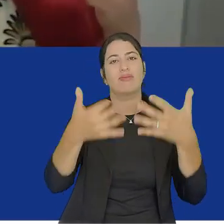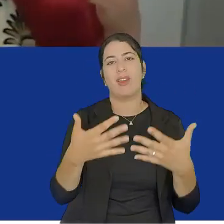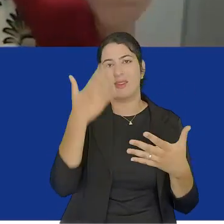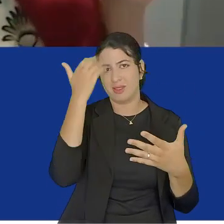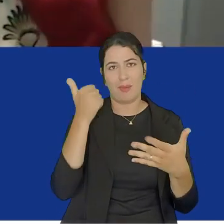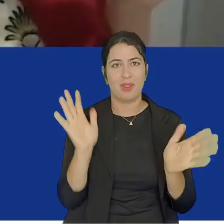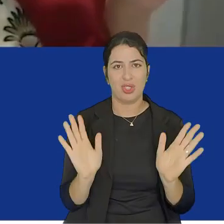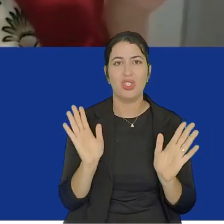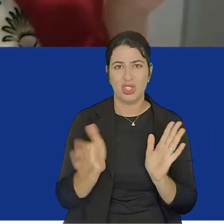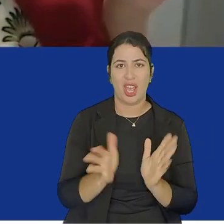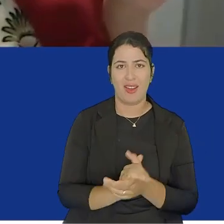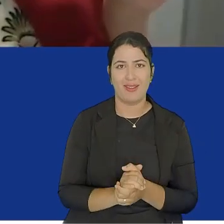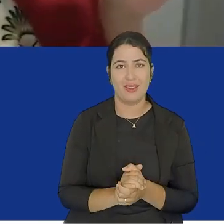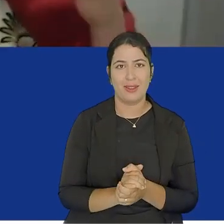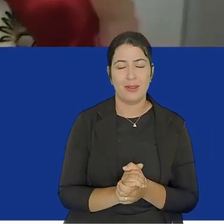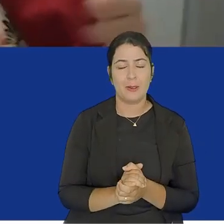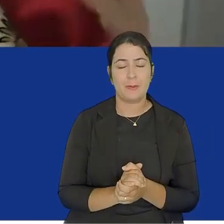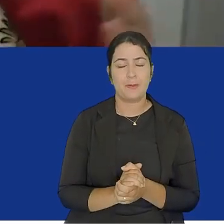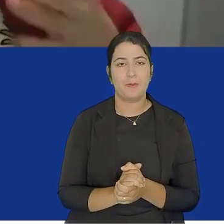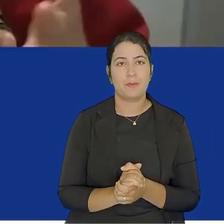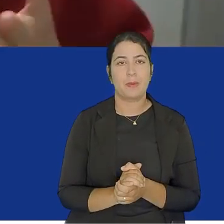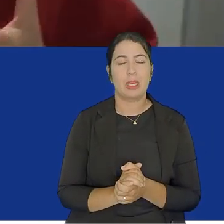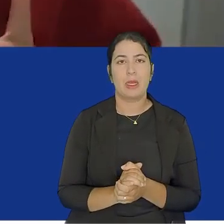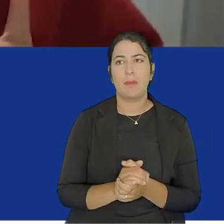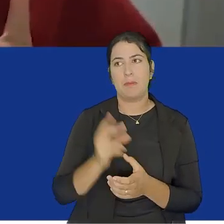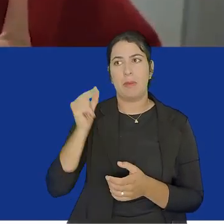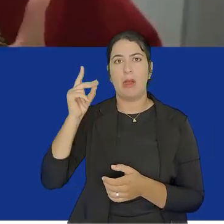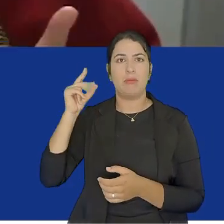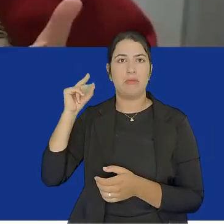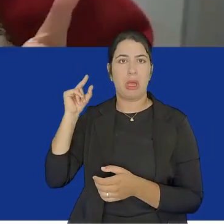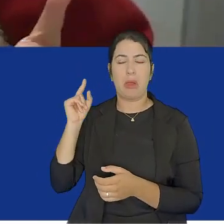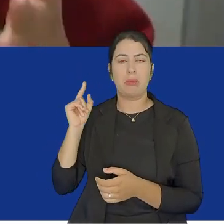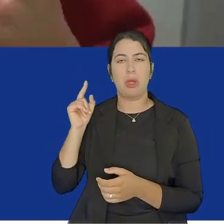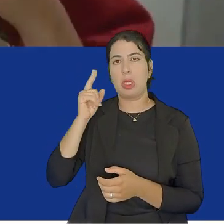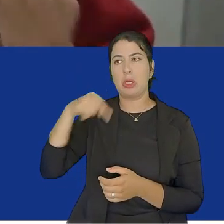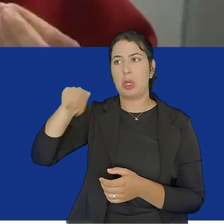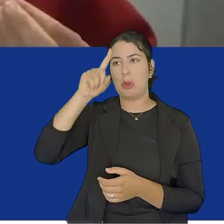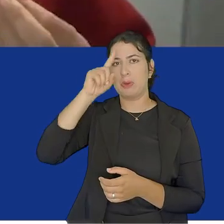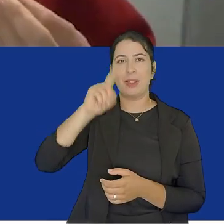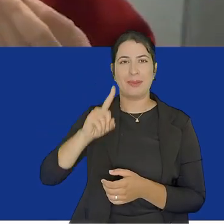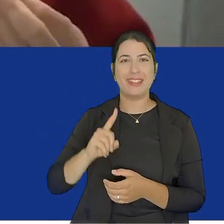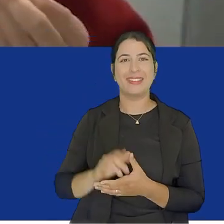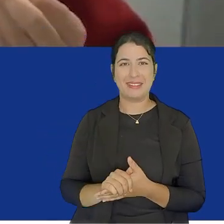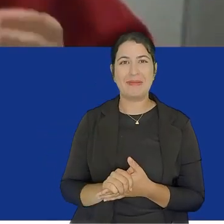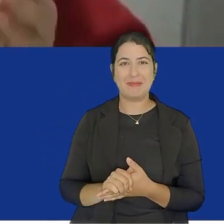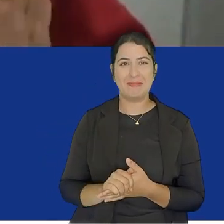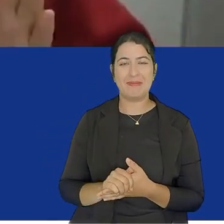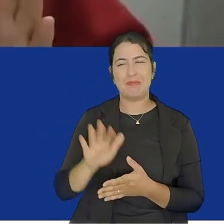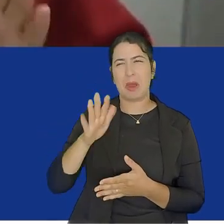assim. É ali na esquina, gente. Ainda mais pensando em história institucional, 10 anos atrás é nada,